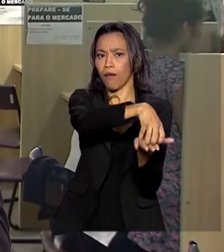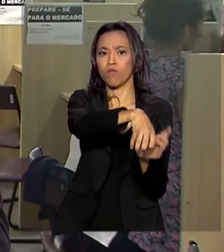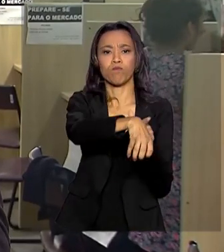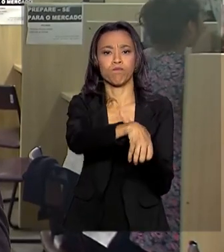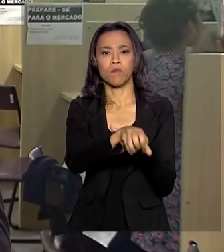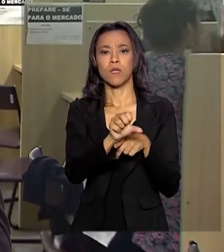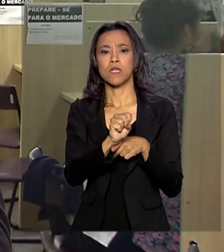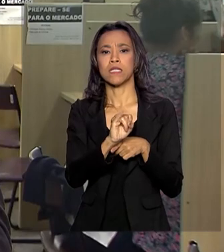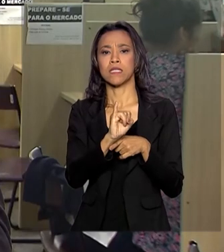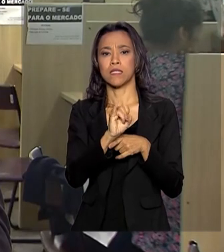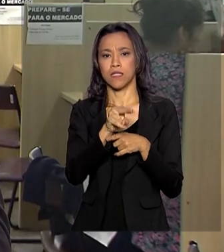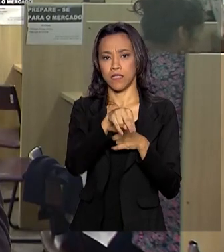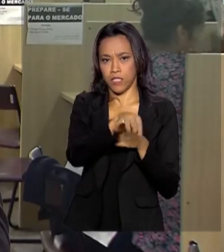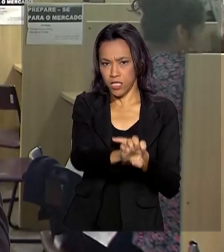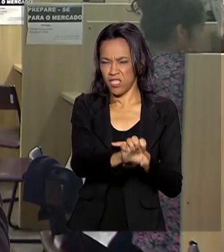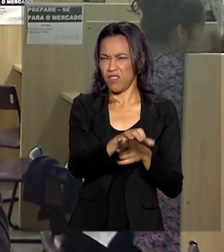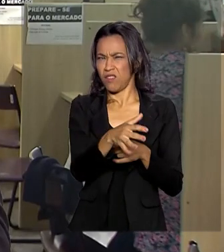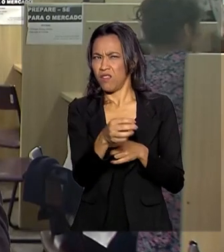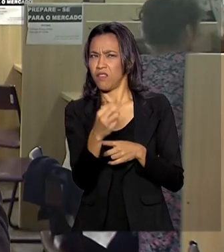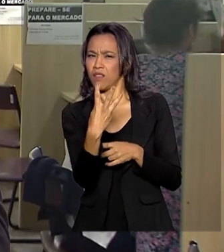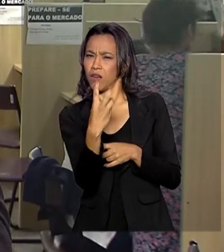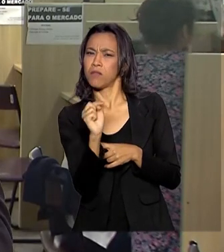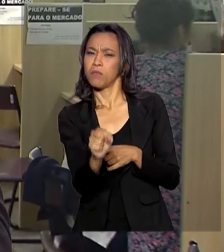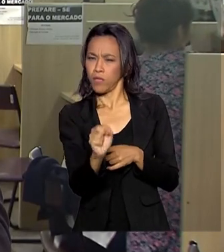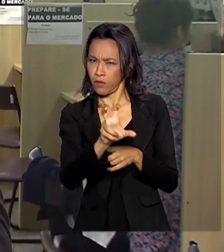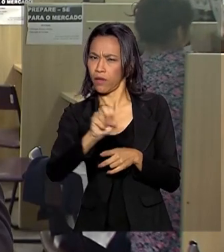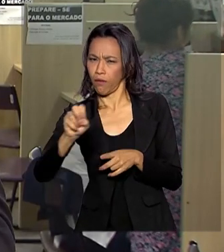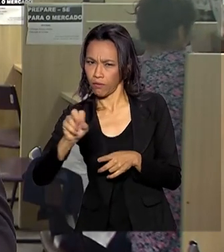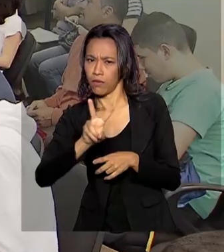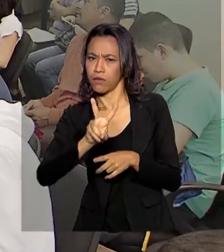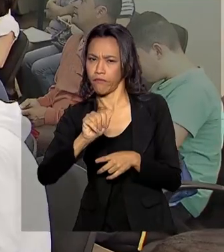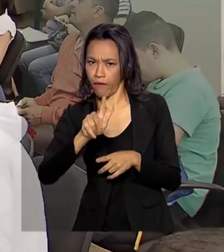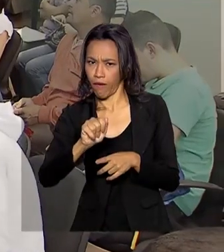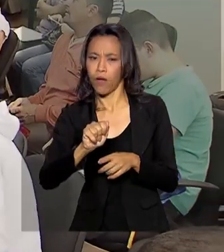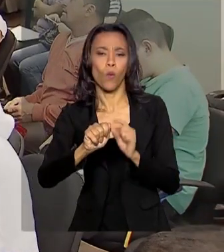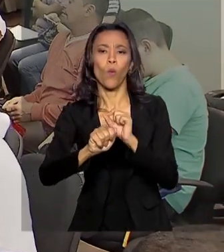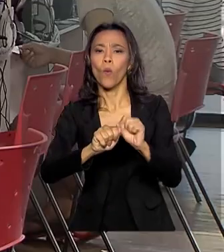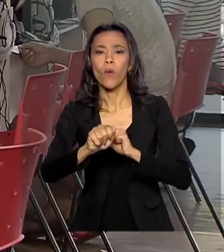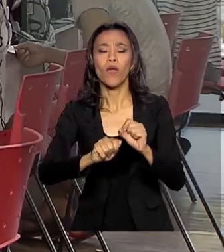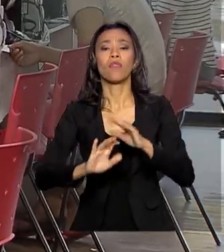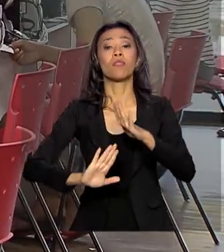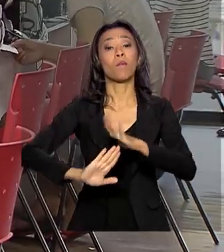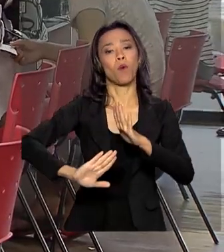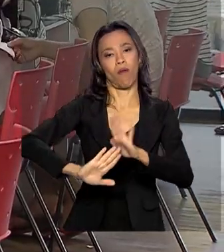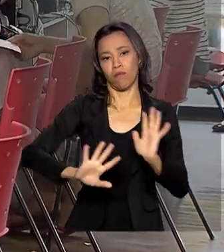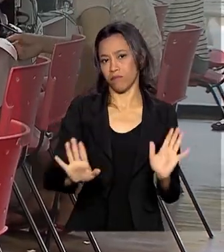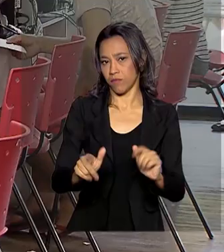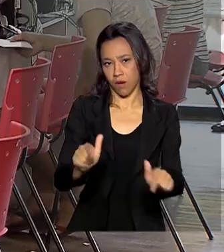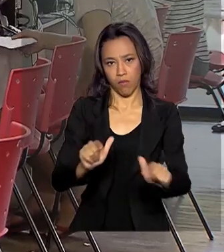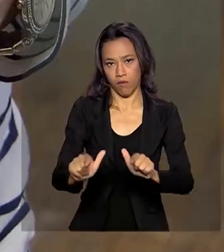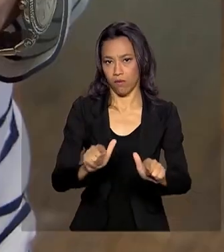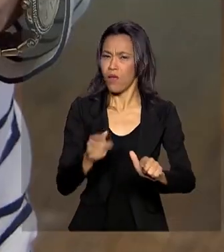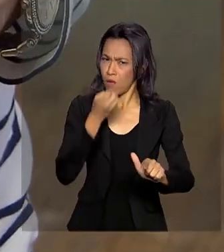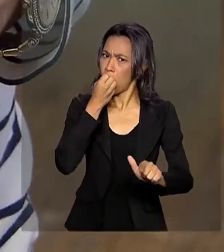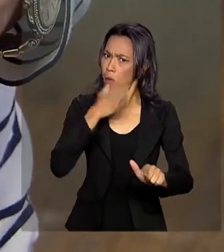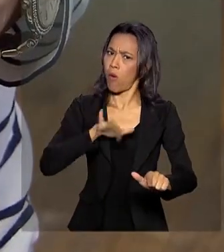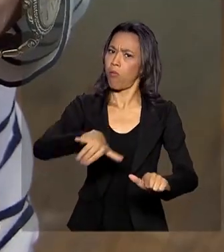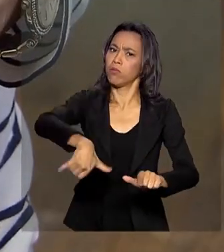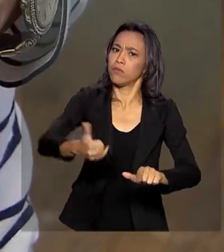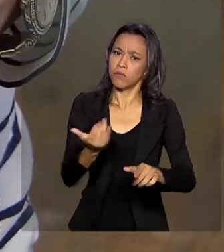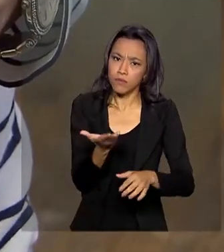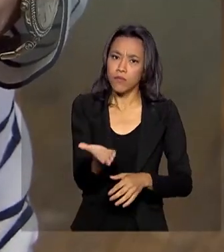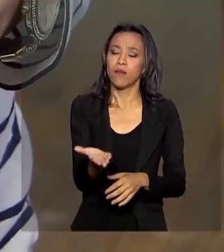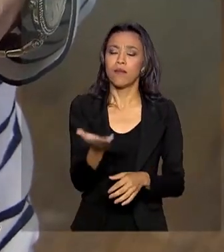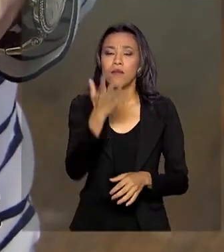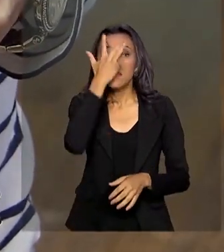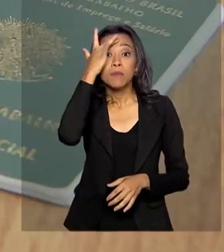número, mais ou menos aí 3.500 vagas, são de trabalho temporário, o que pode ser uma boa opção para